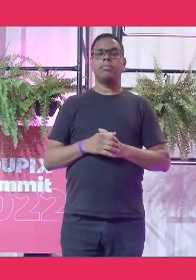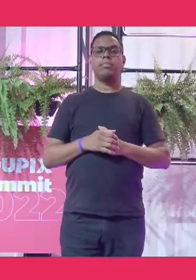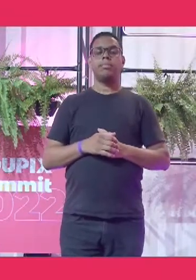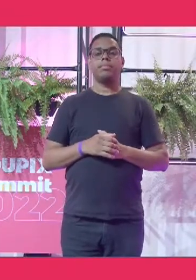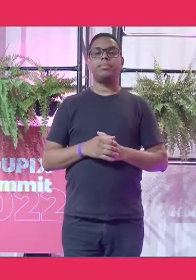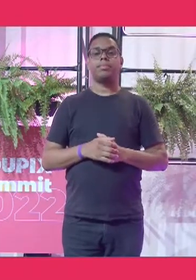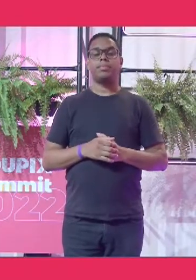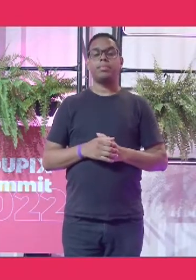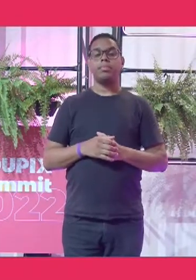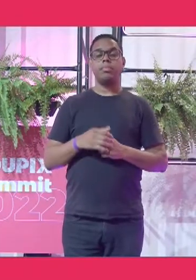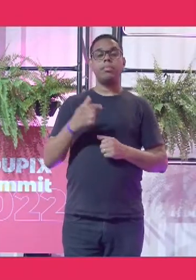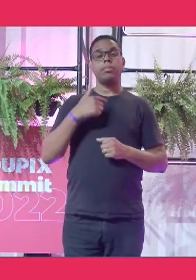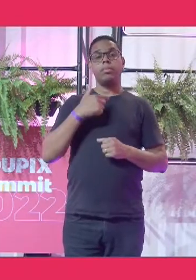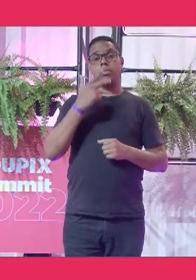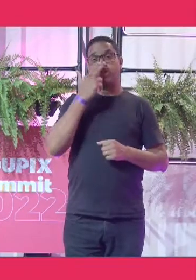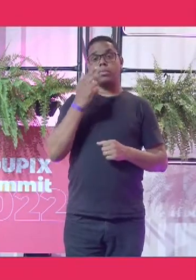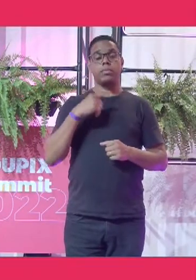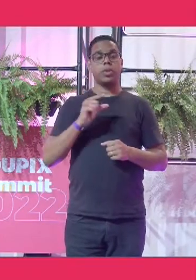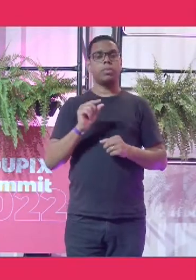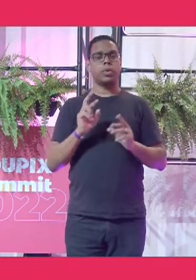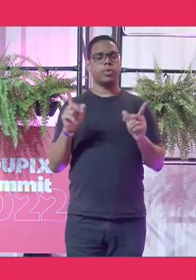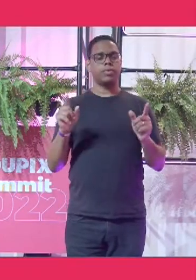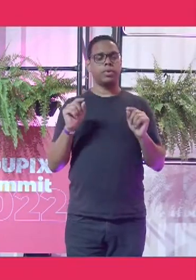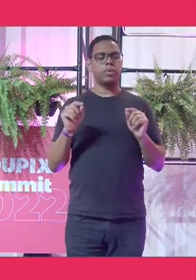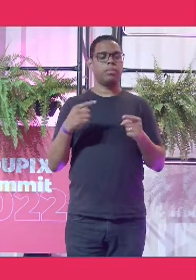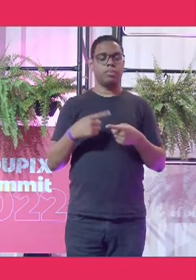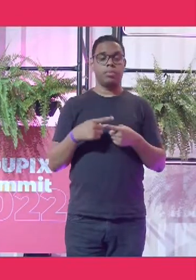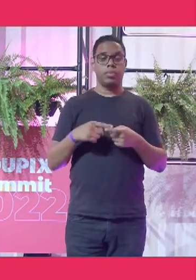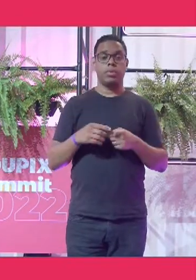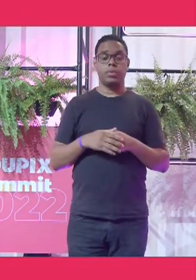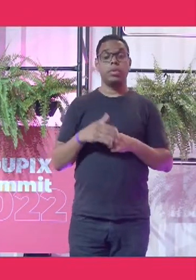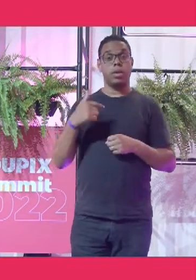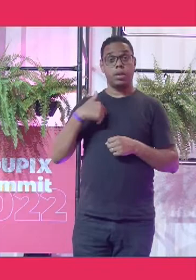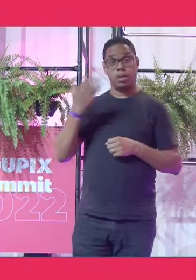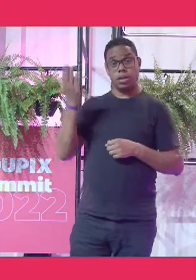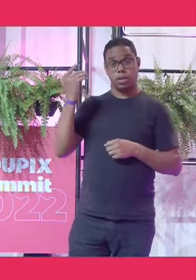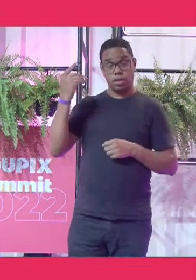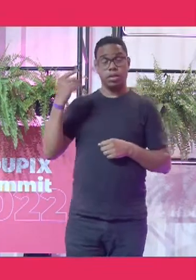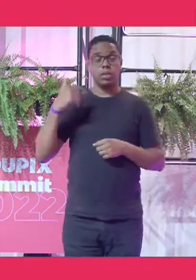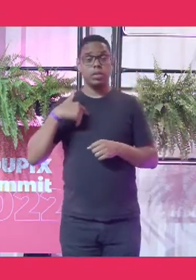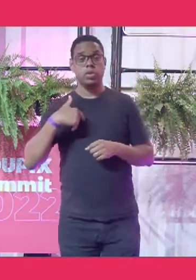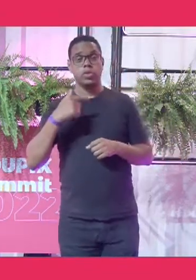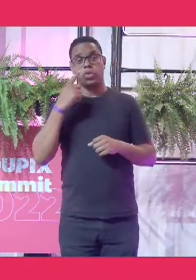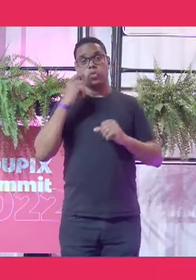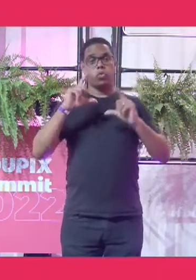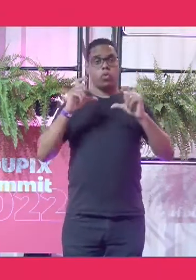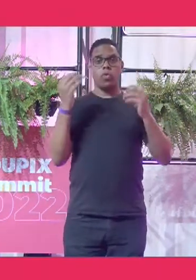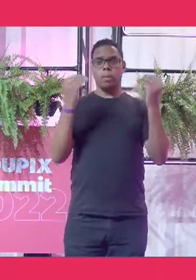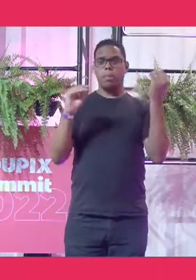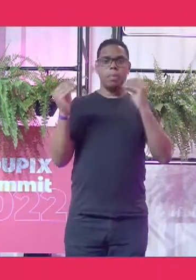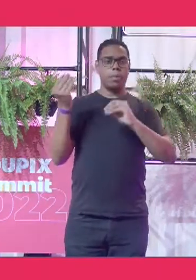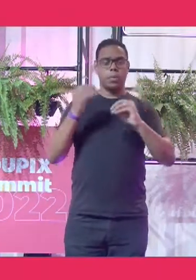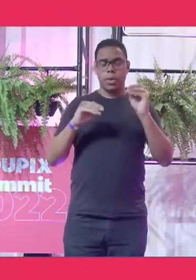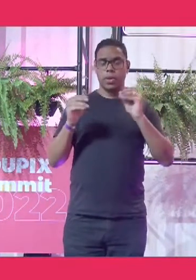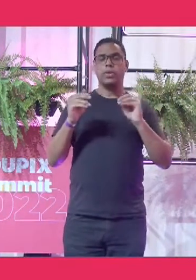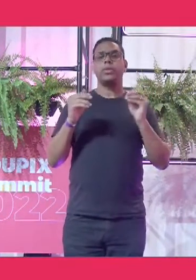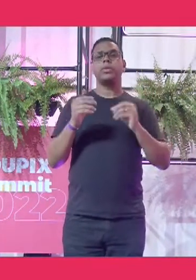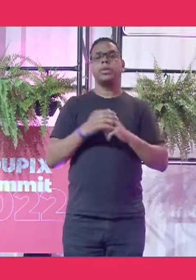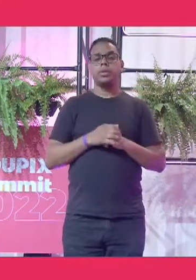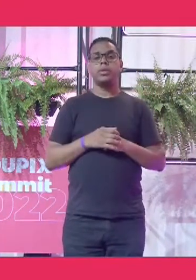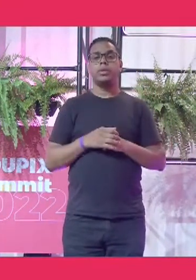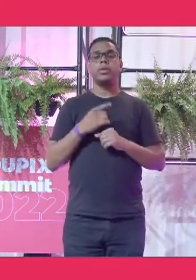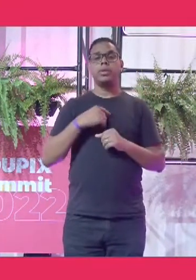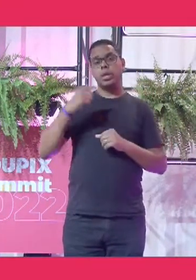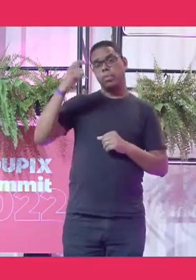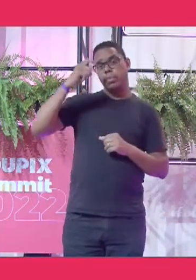Olha, eu acho que eu tenho uma relação um pouco diferente com isso, porque na época que as fotos ainda bombavam, que a gente não tinha Reels,